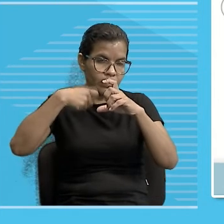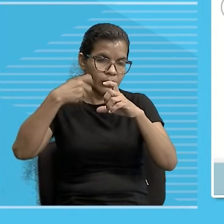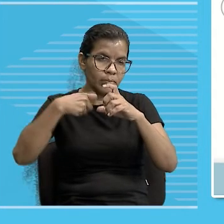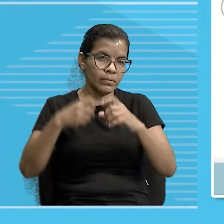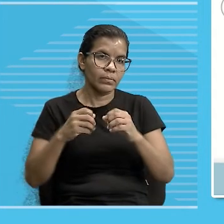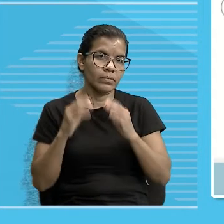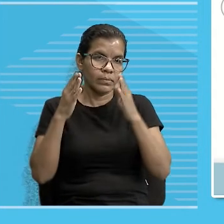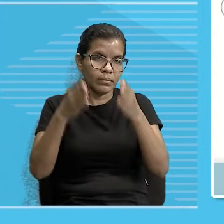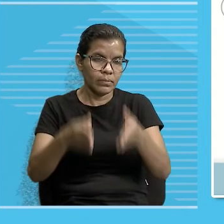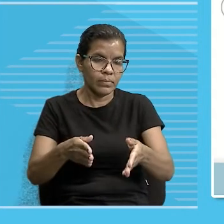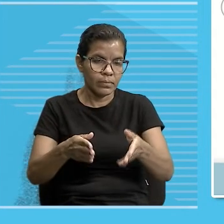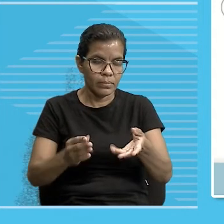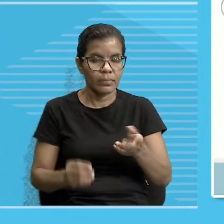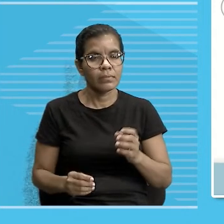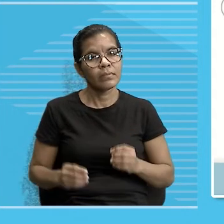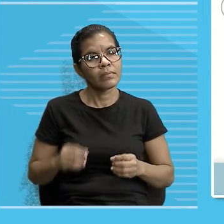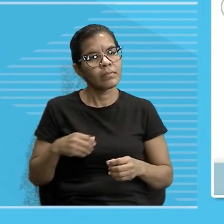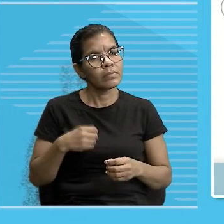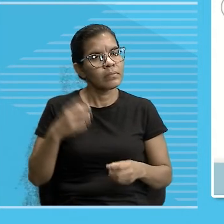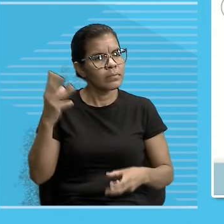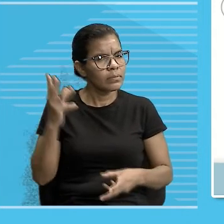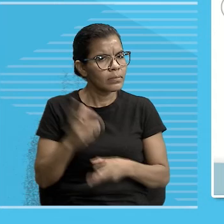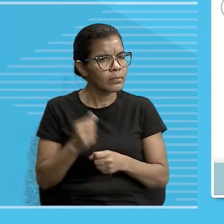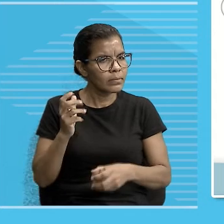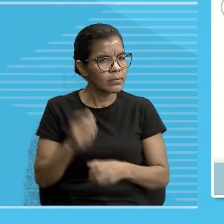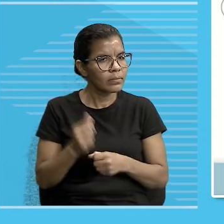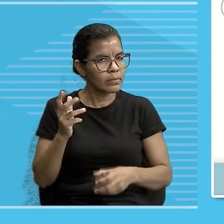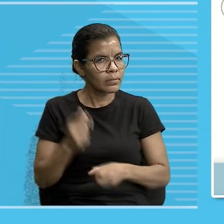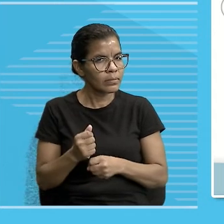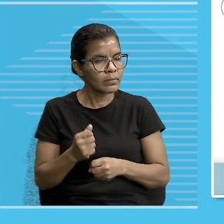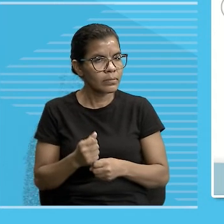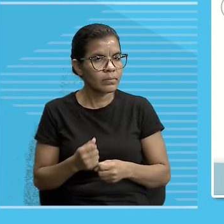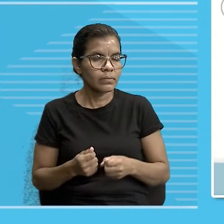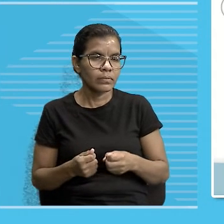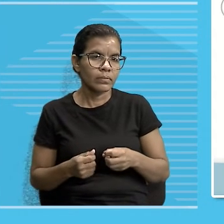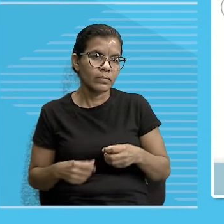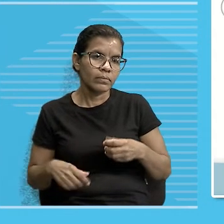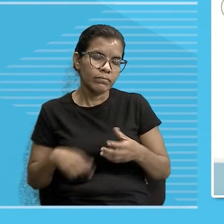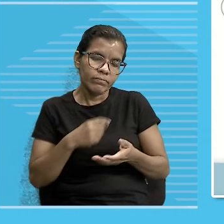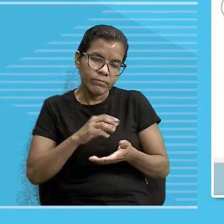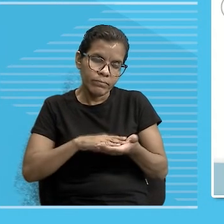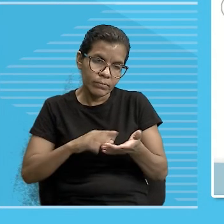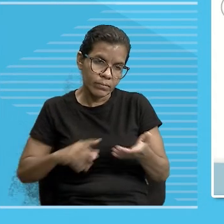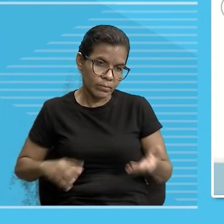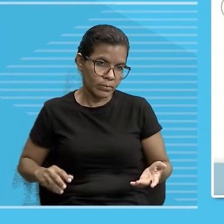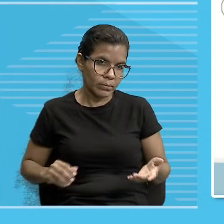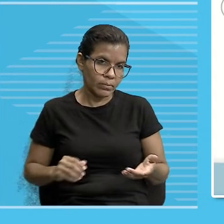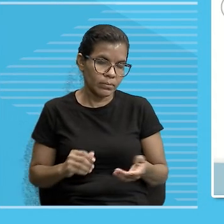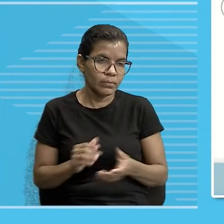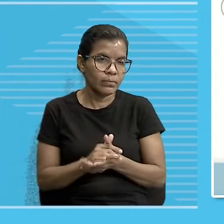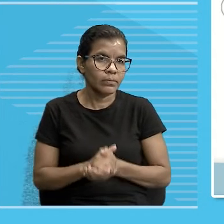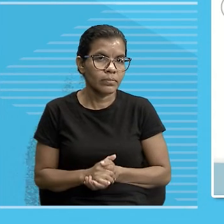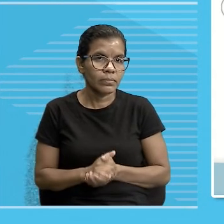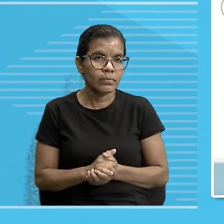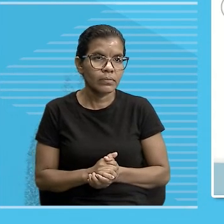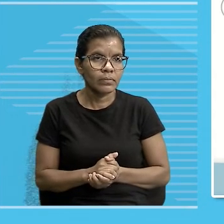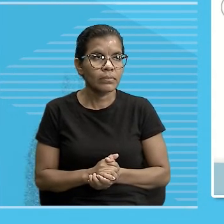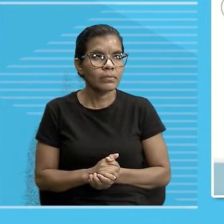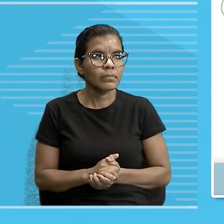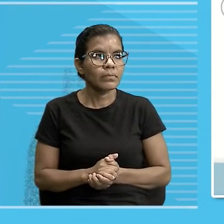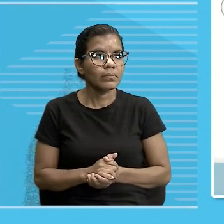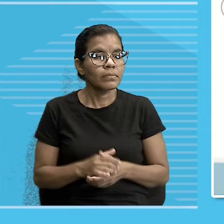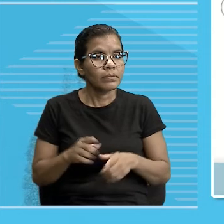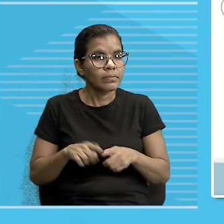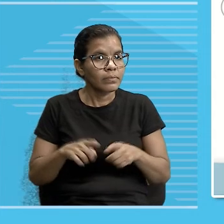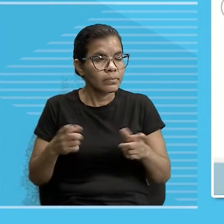eu foquei nos cálculos. Eu foquei na resolução de exercícios. Tá?